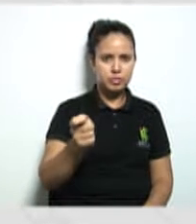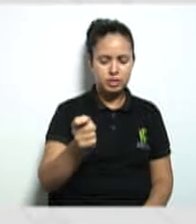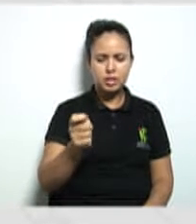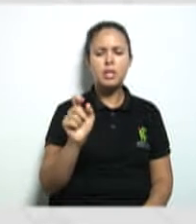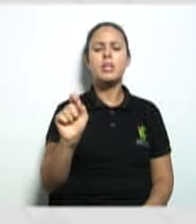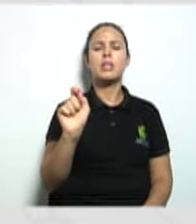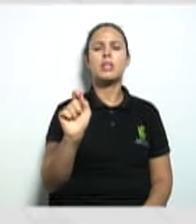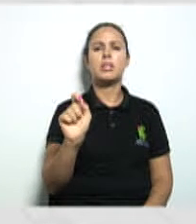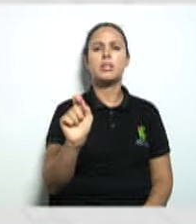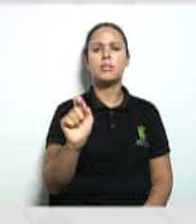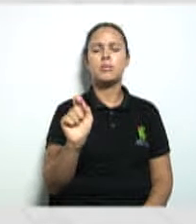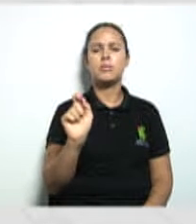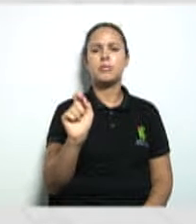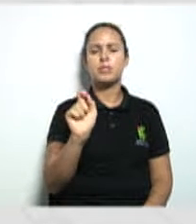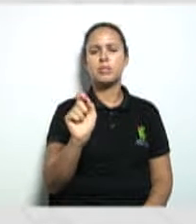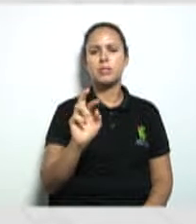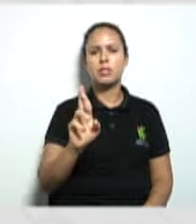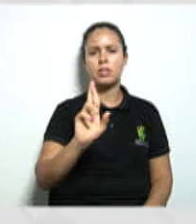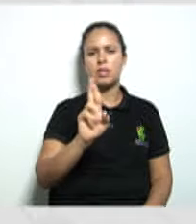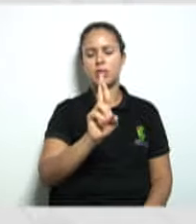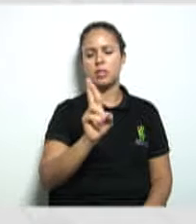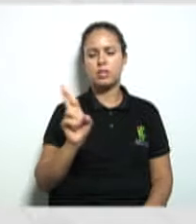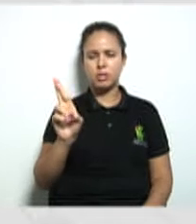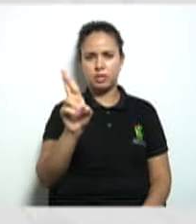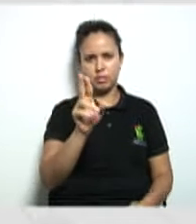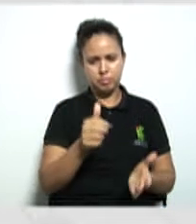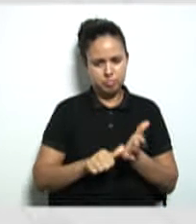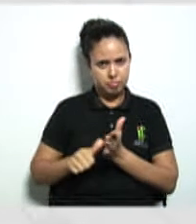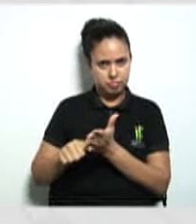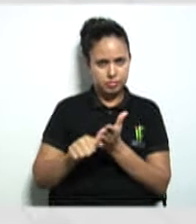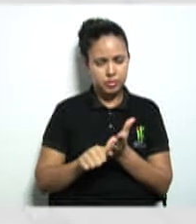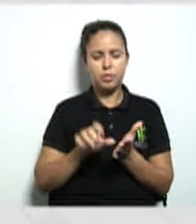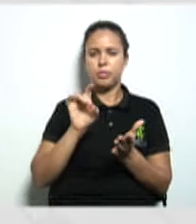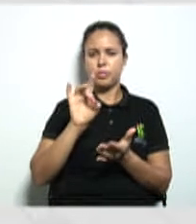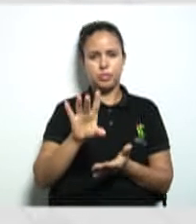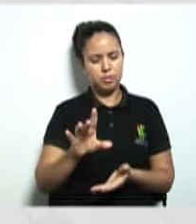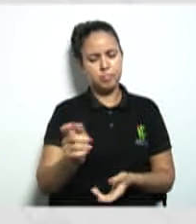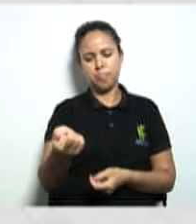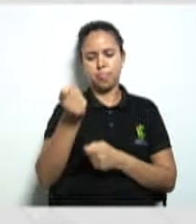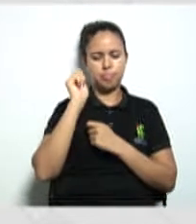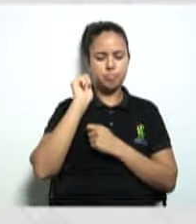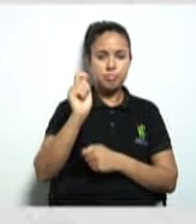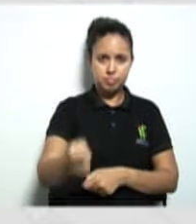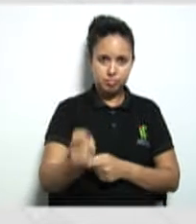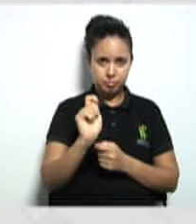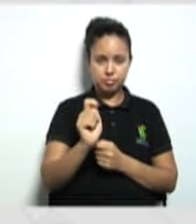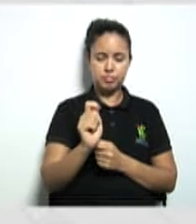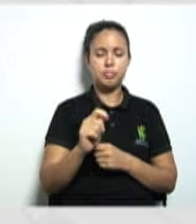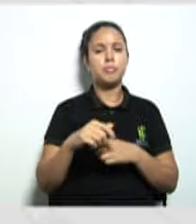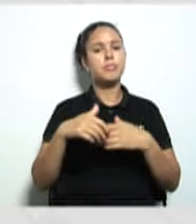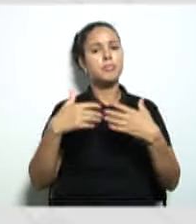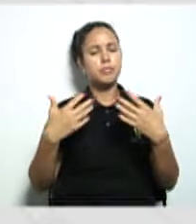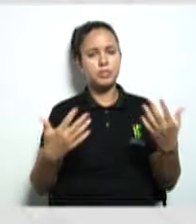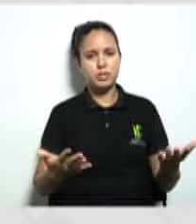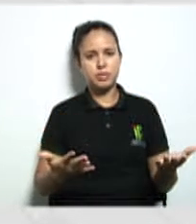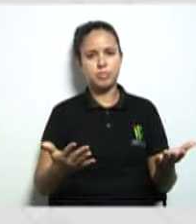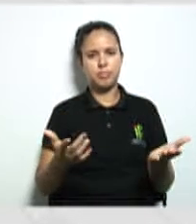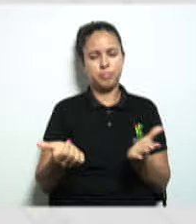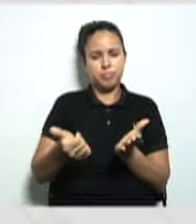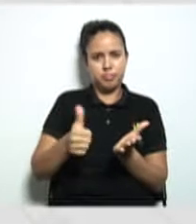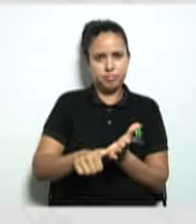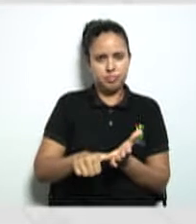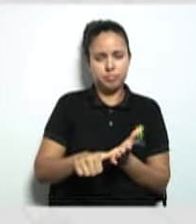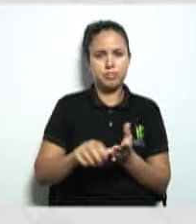de pescadores? Somente quem era pescador, não é isso? Então, a adesão